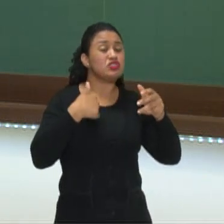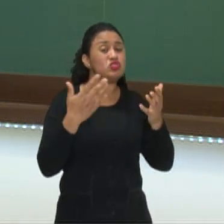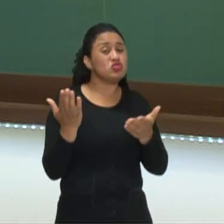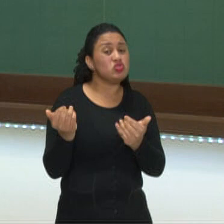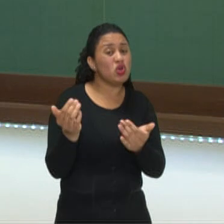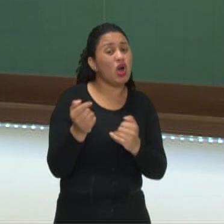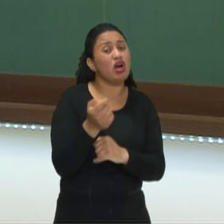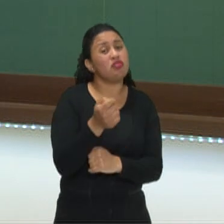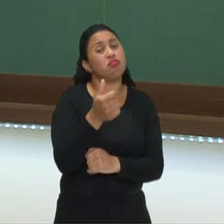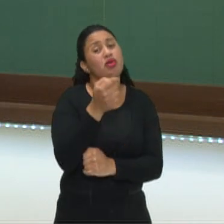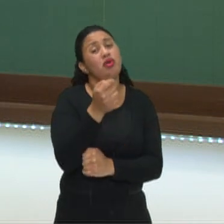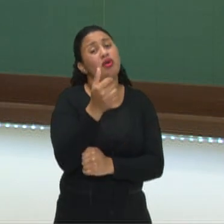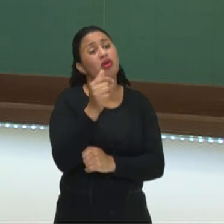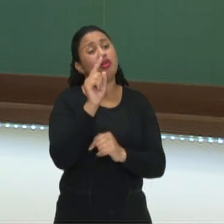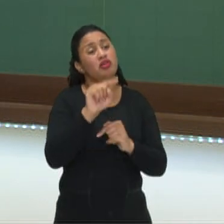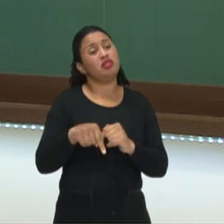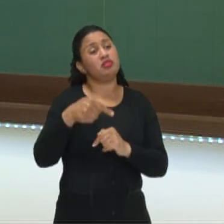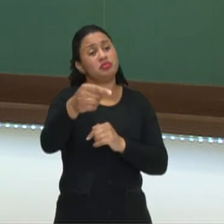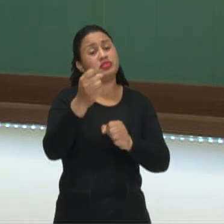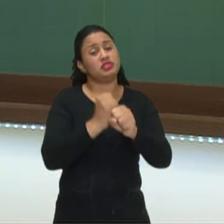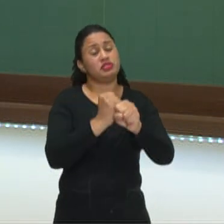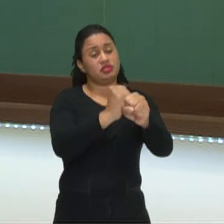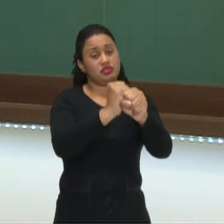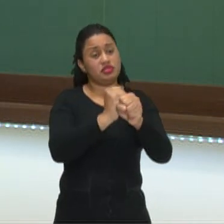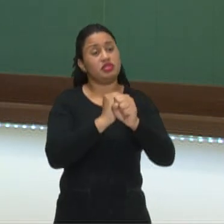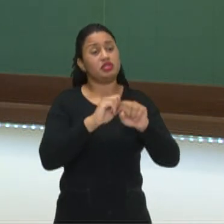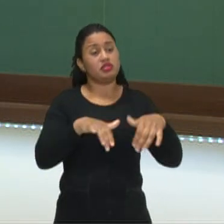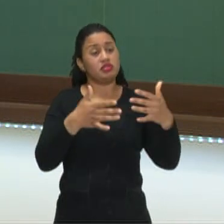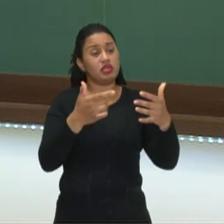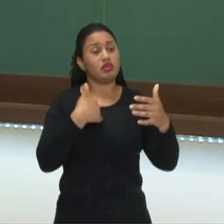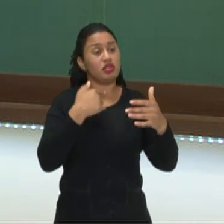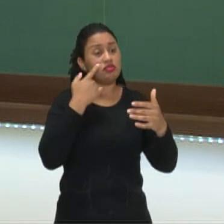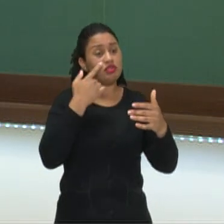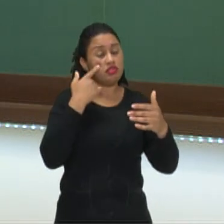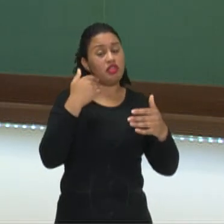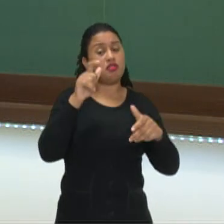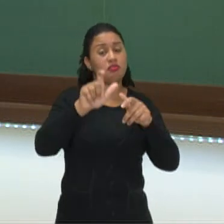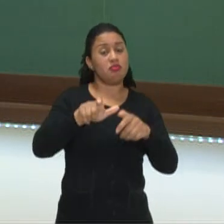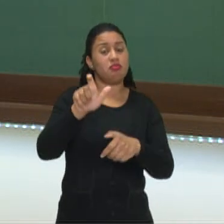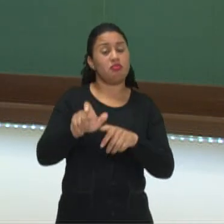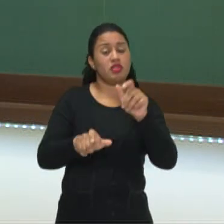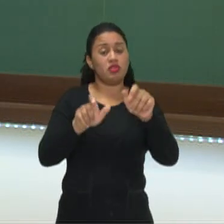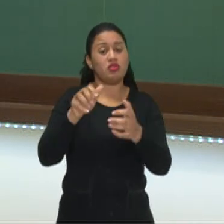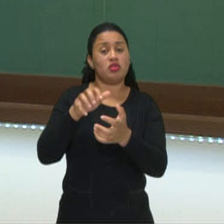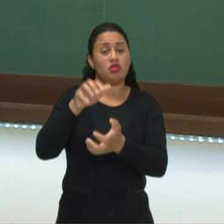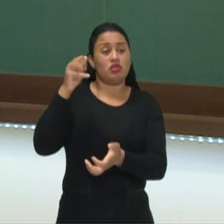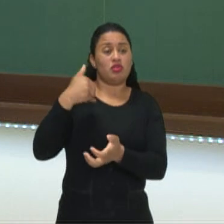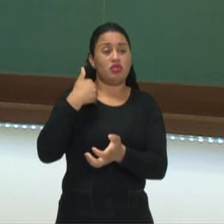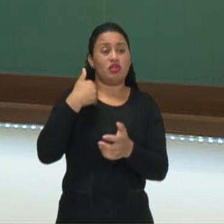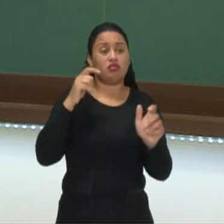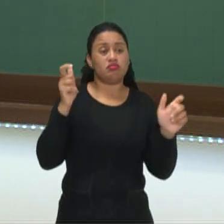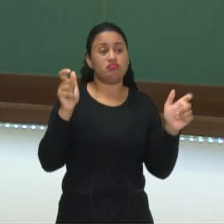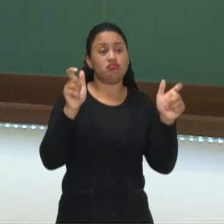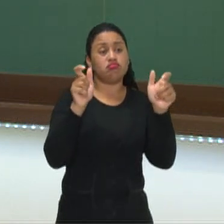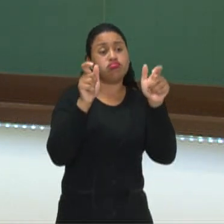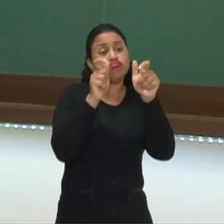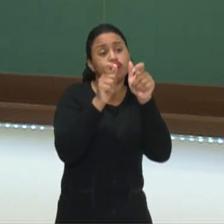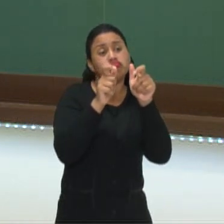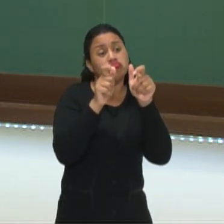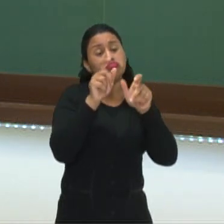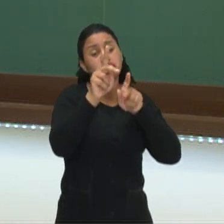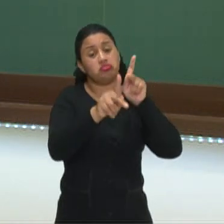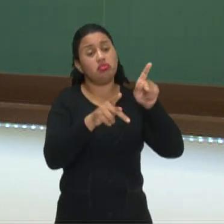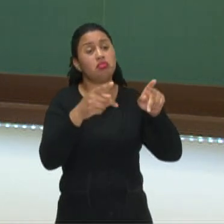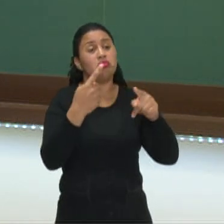jovens é muito pequena para os próximos anos. E quando a gente fala de pessoas mais velhas, tem um rápido decréscimo